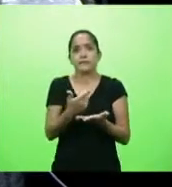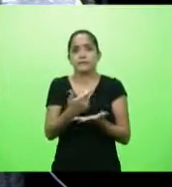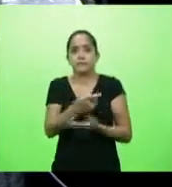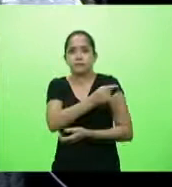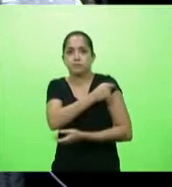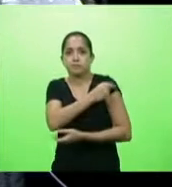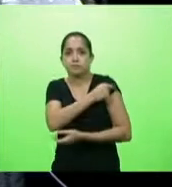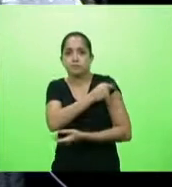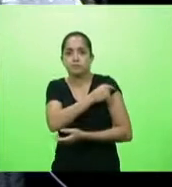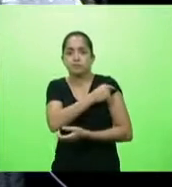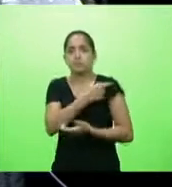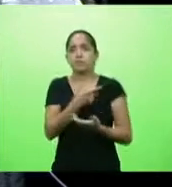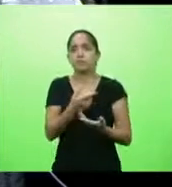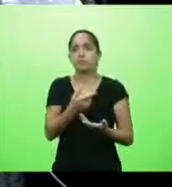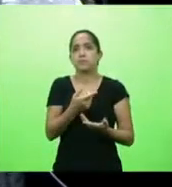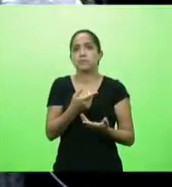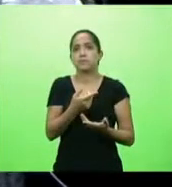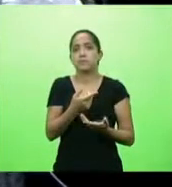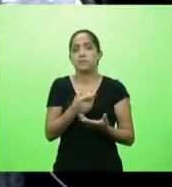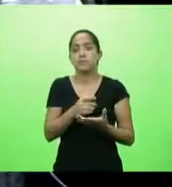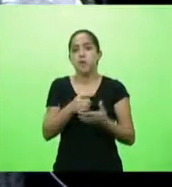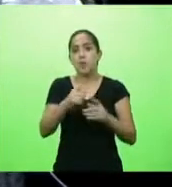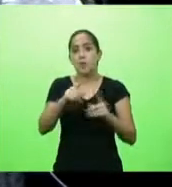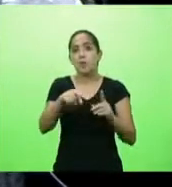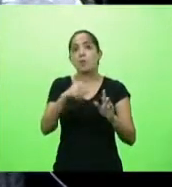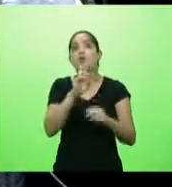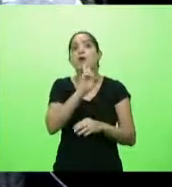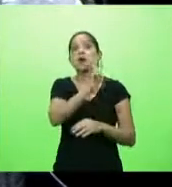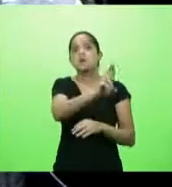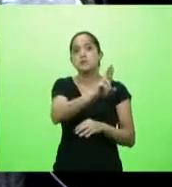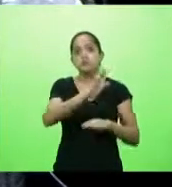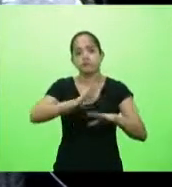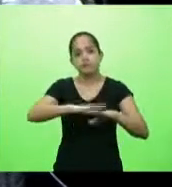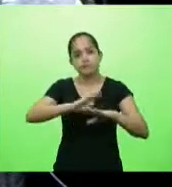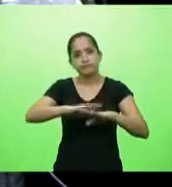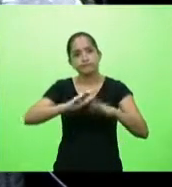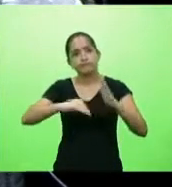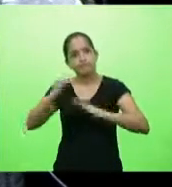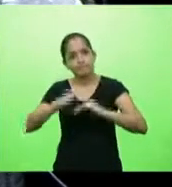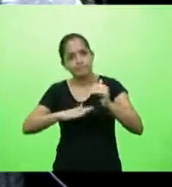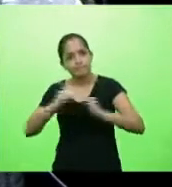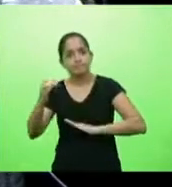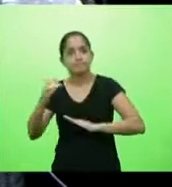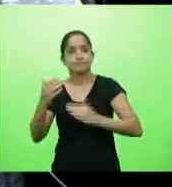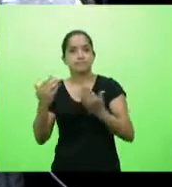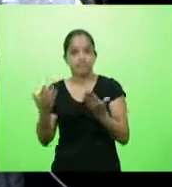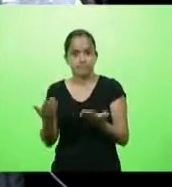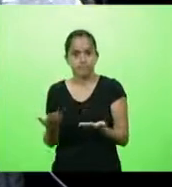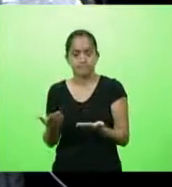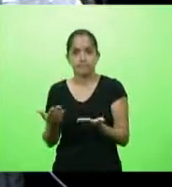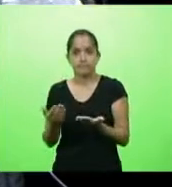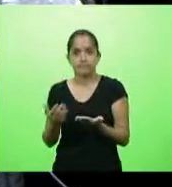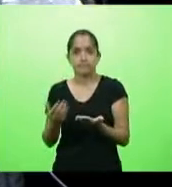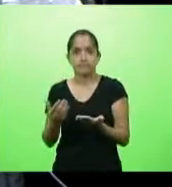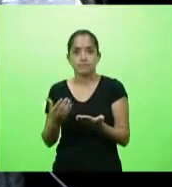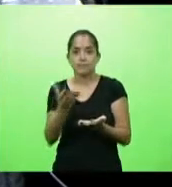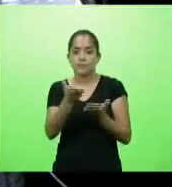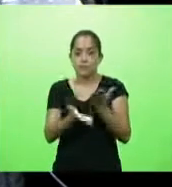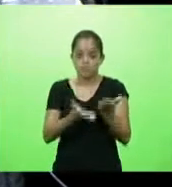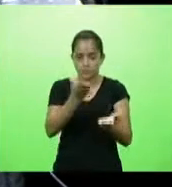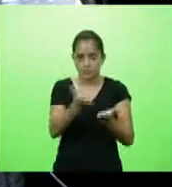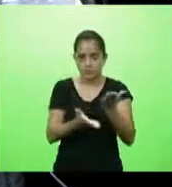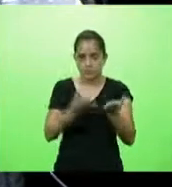que negam o resultado na prática que vem acontecendo com relação ao tratamento